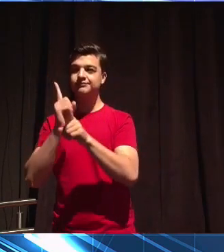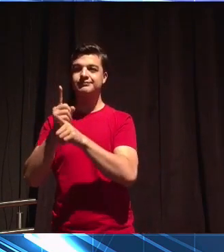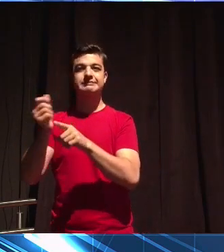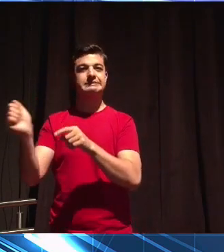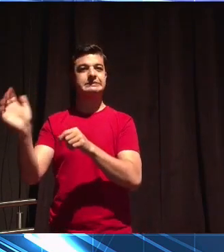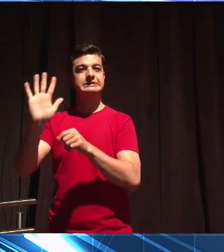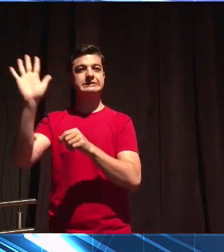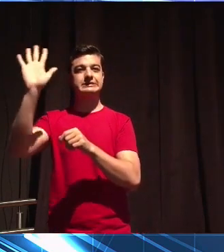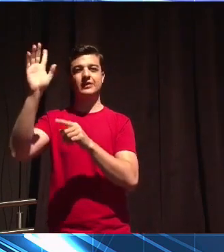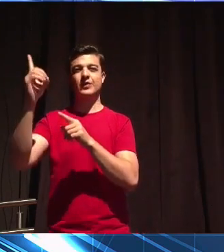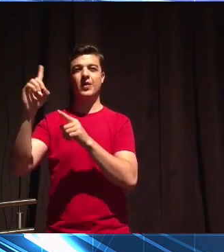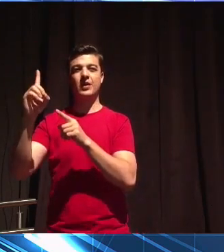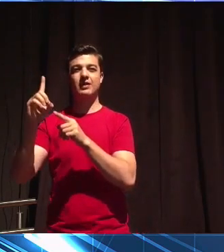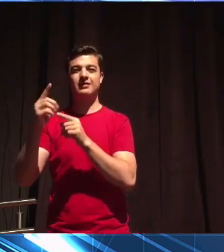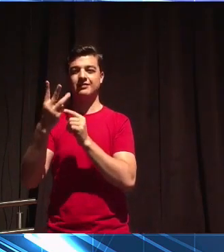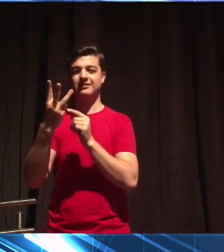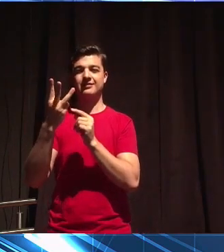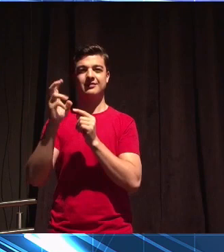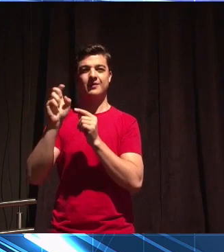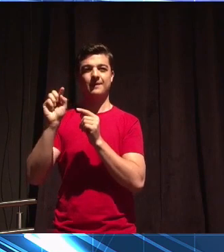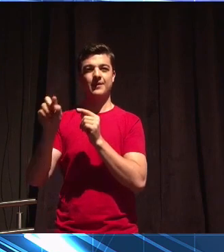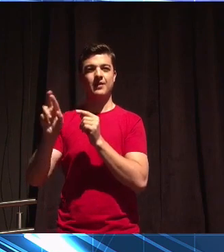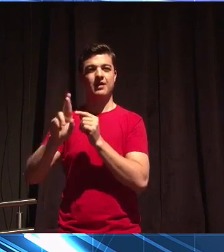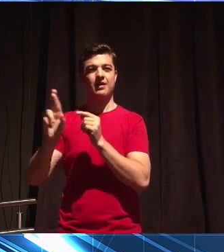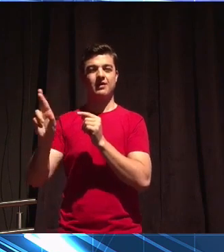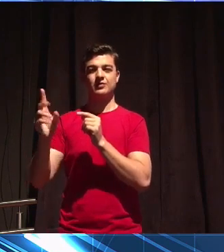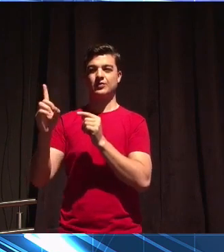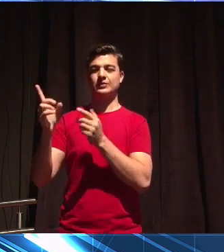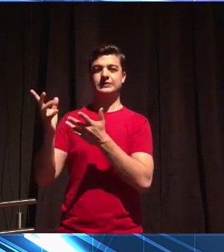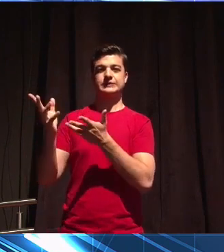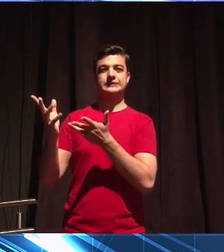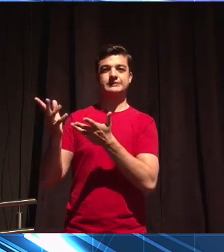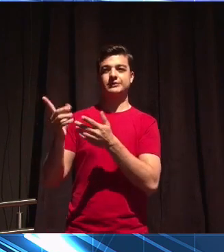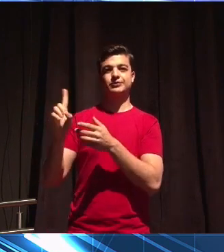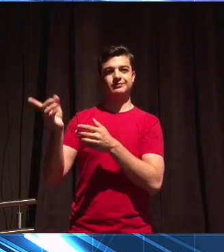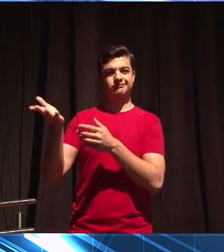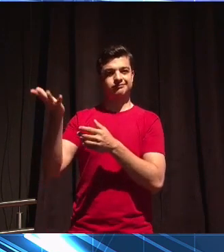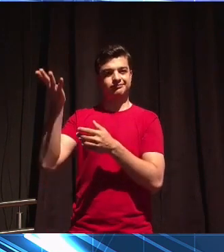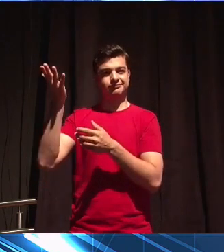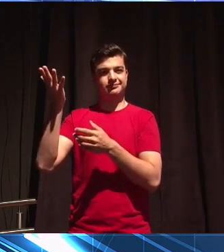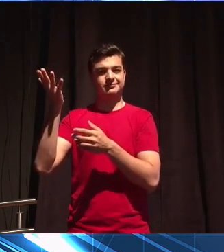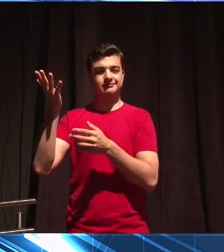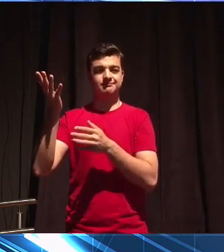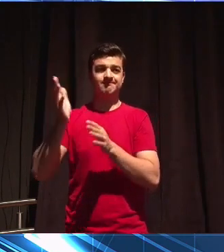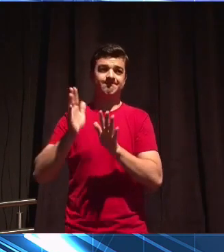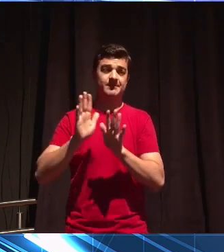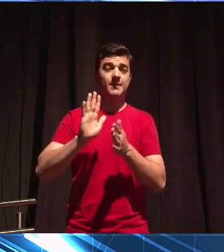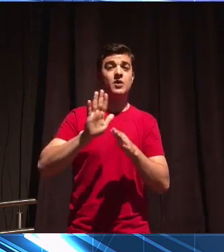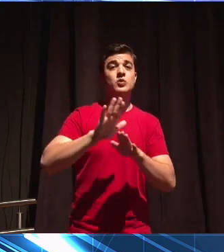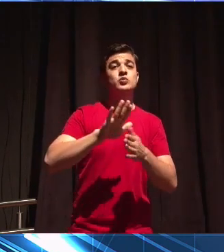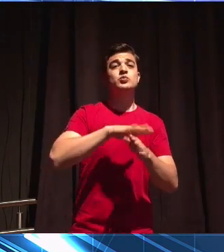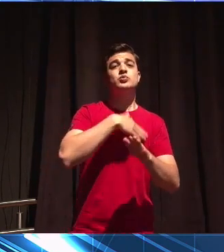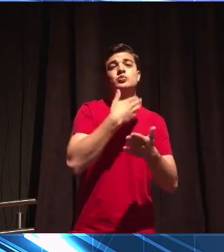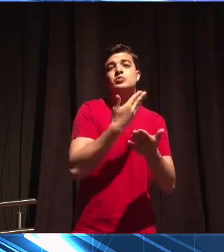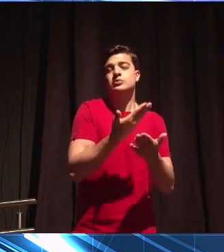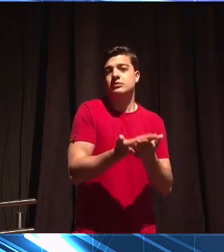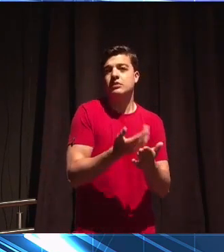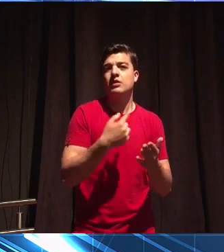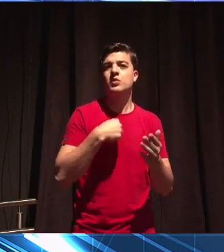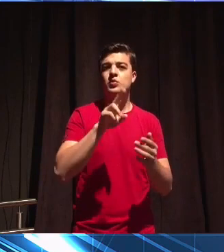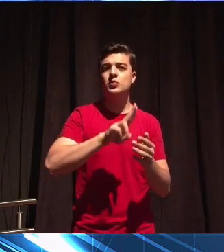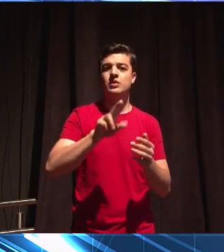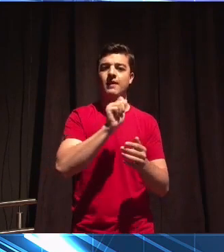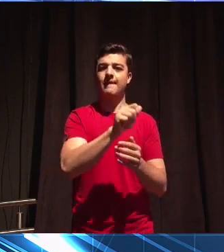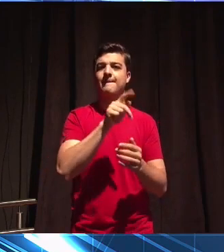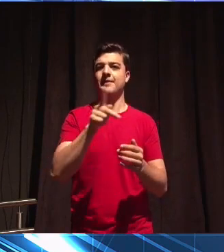Mas... de certa forma, eu uso aplicações o dia inteiro, de todos os tipos. De todos os tipos. Tem muita coisa minha.